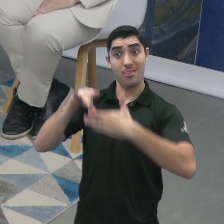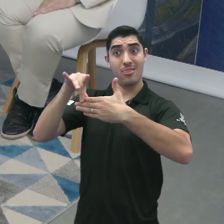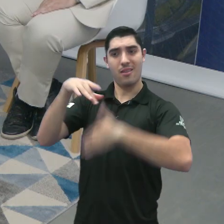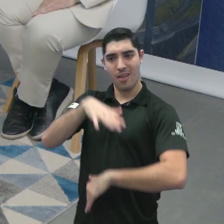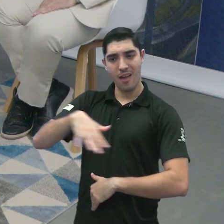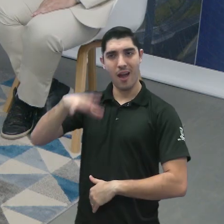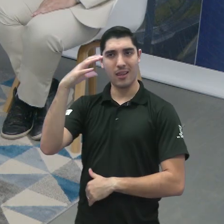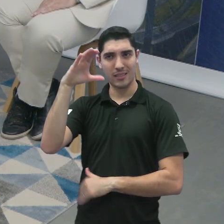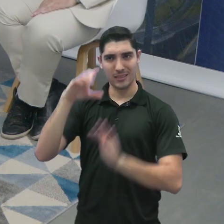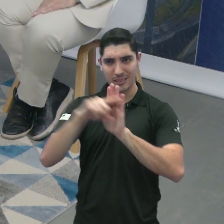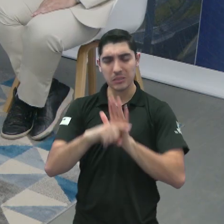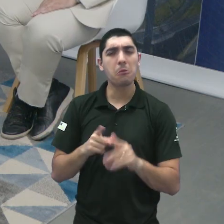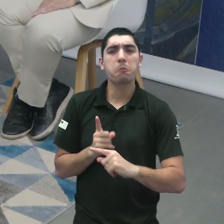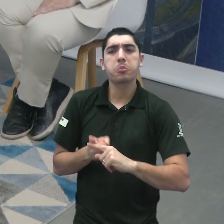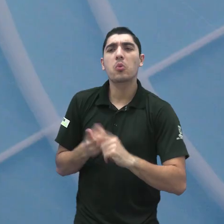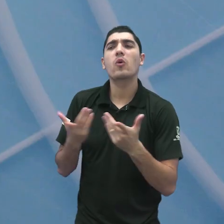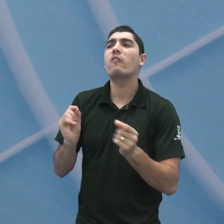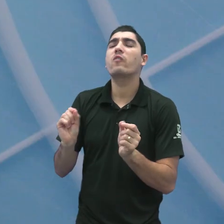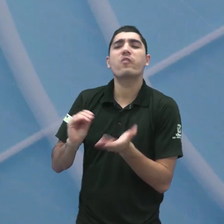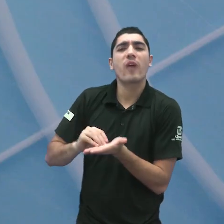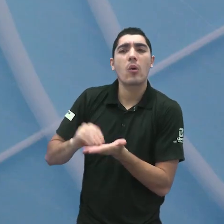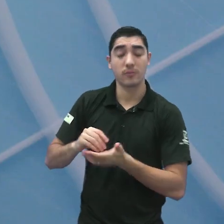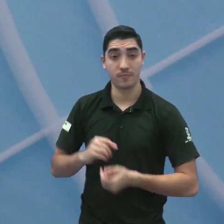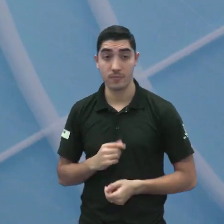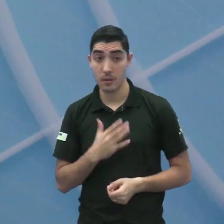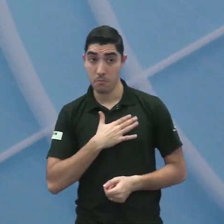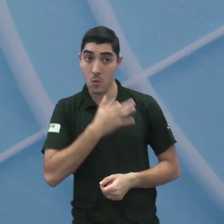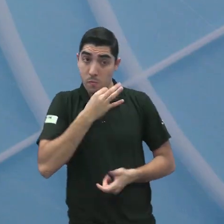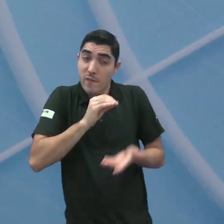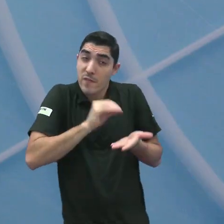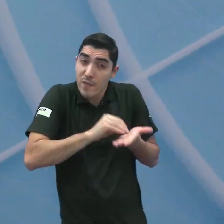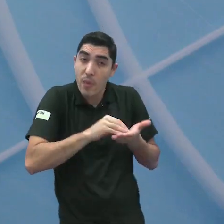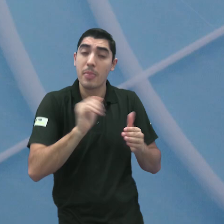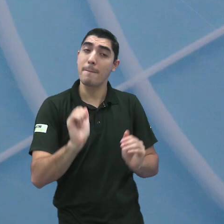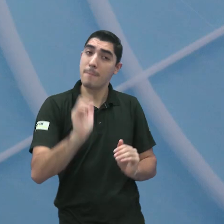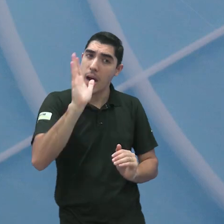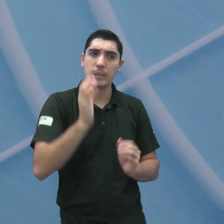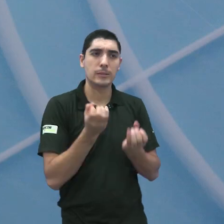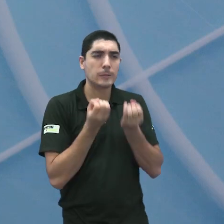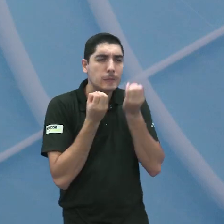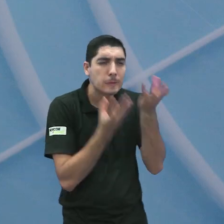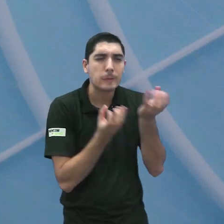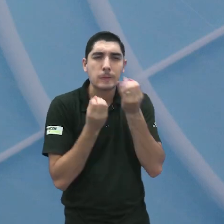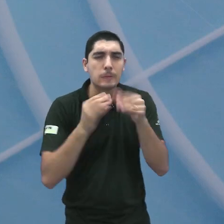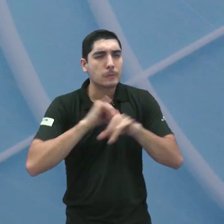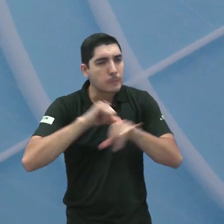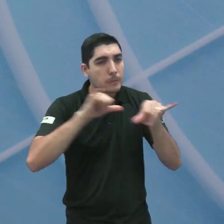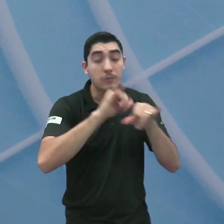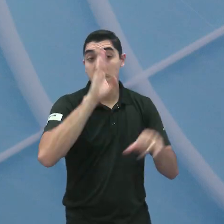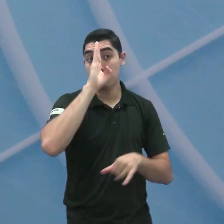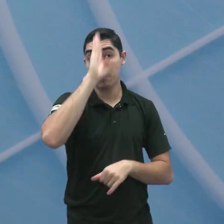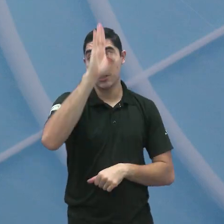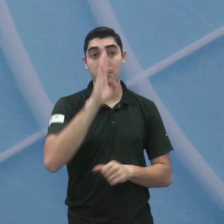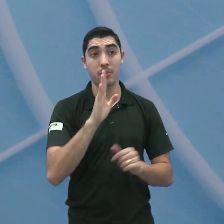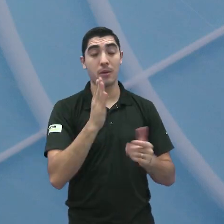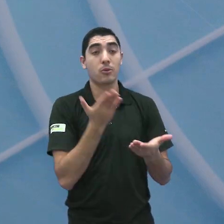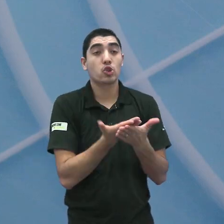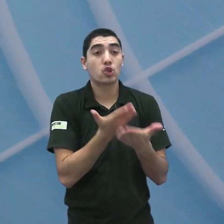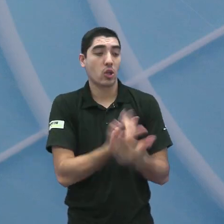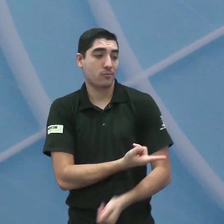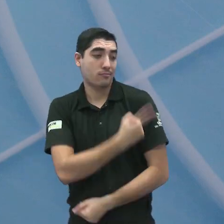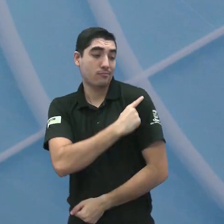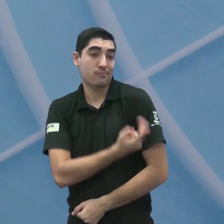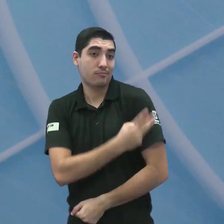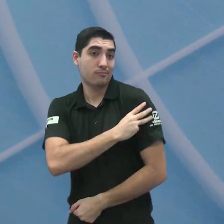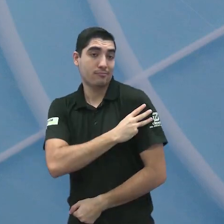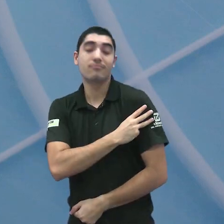ciência? Eu acredito que falta divulgação, principalmente no ensino médio, para que elas possam já se